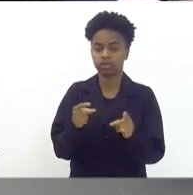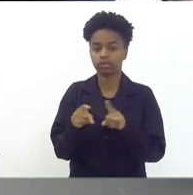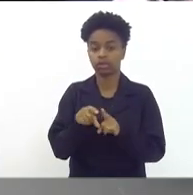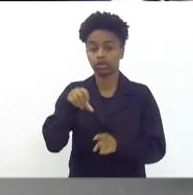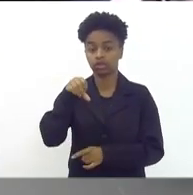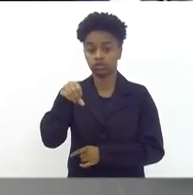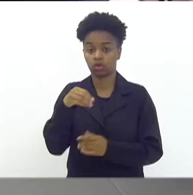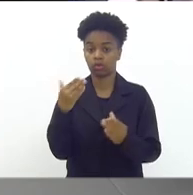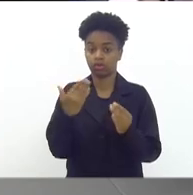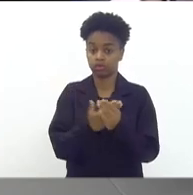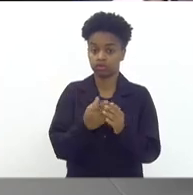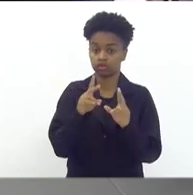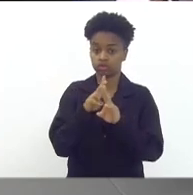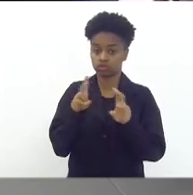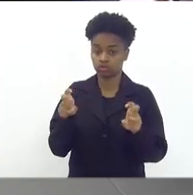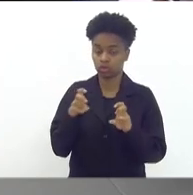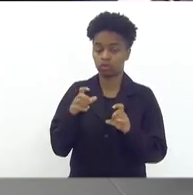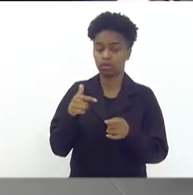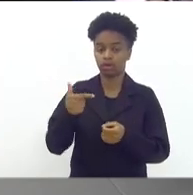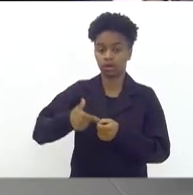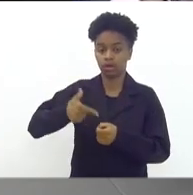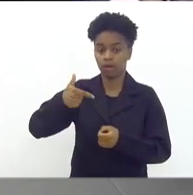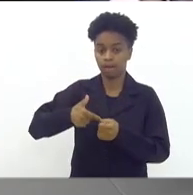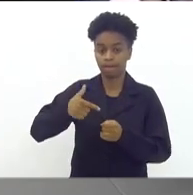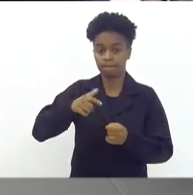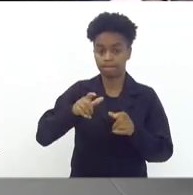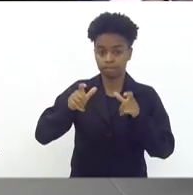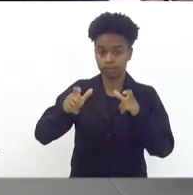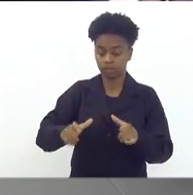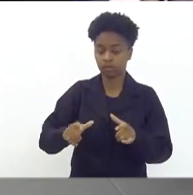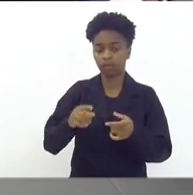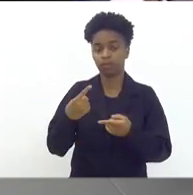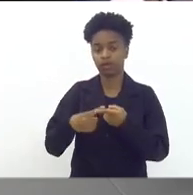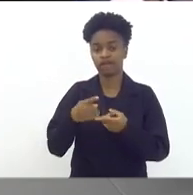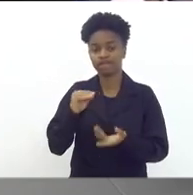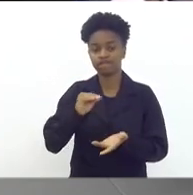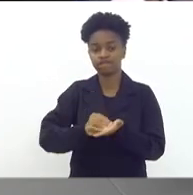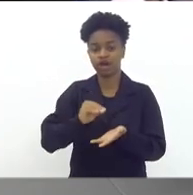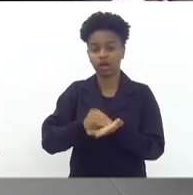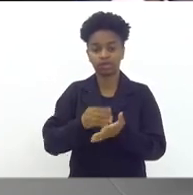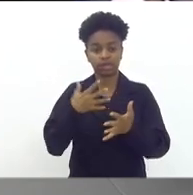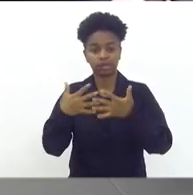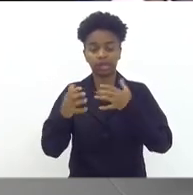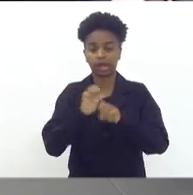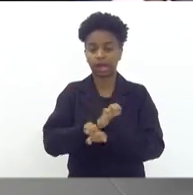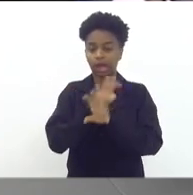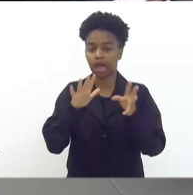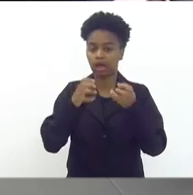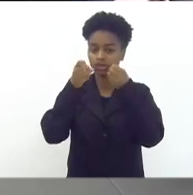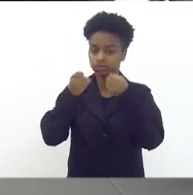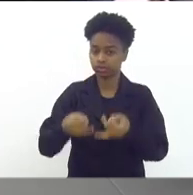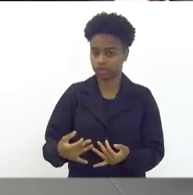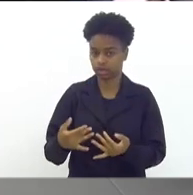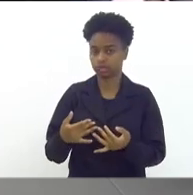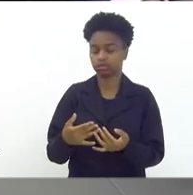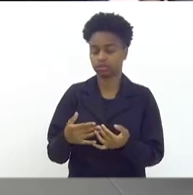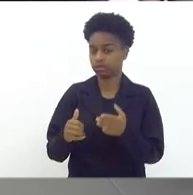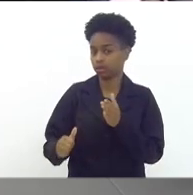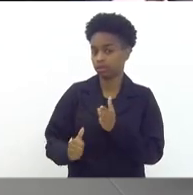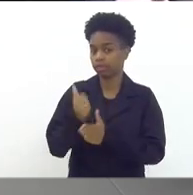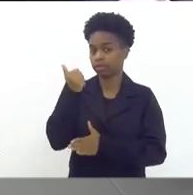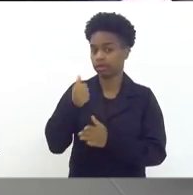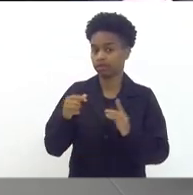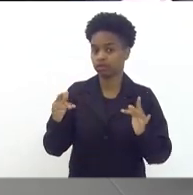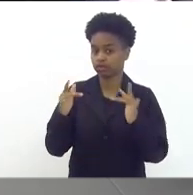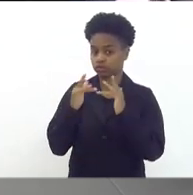nove processo de postos alegando falta de Transparência na primeira ligação então senhores a a agência ela